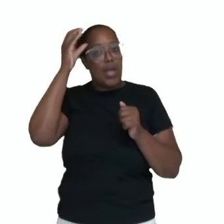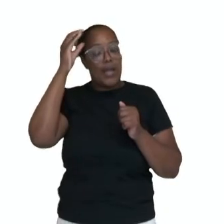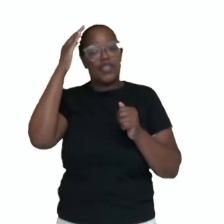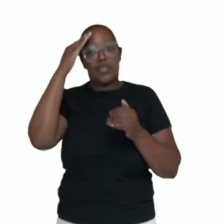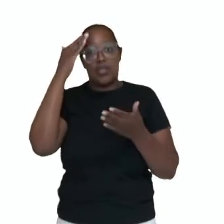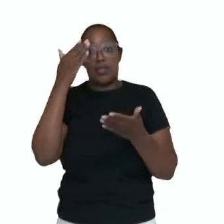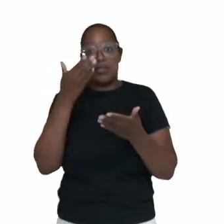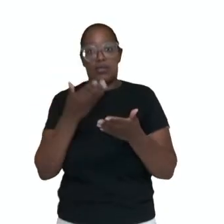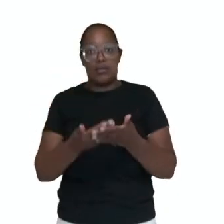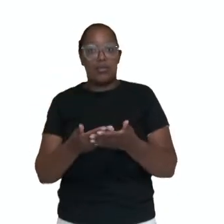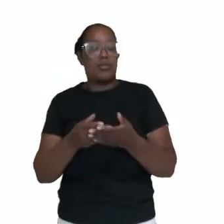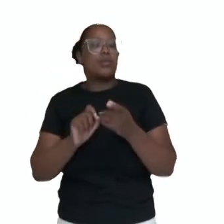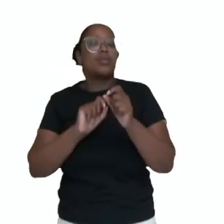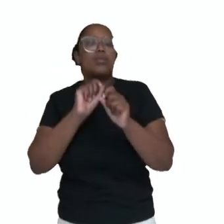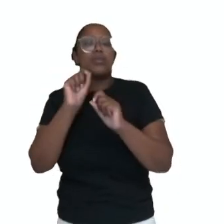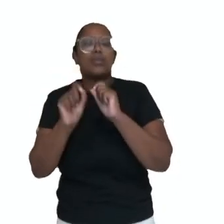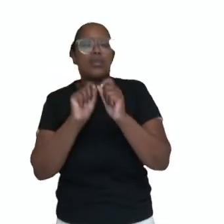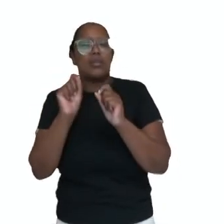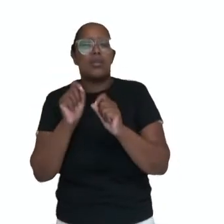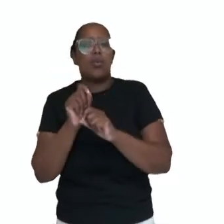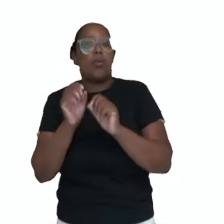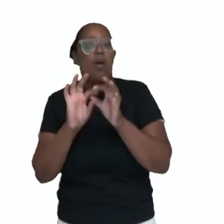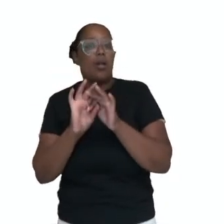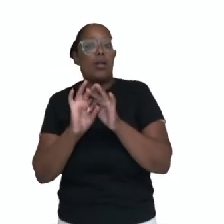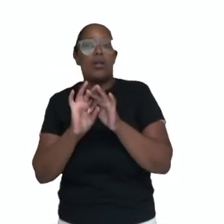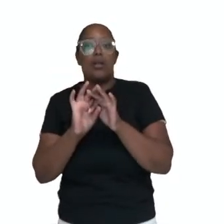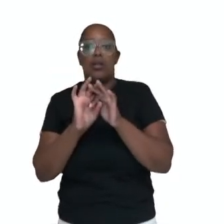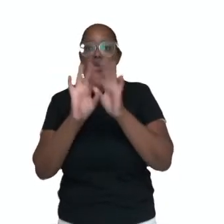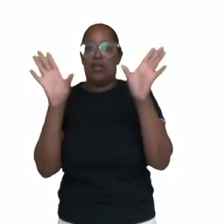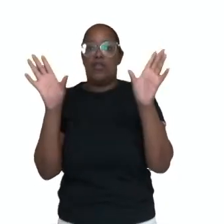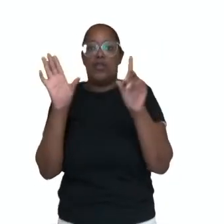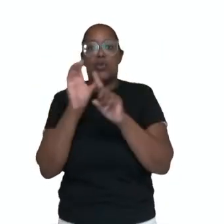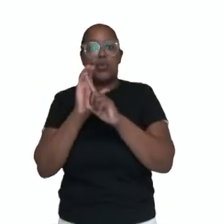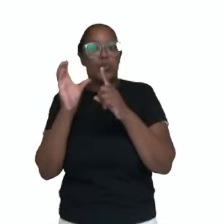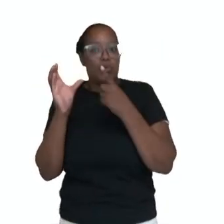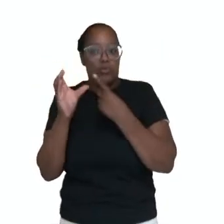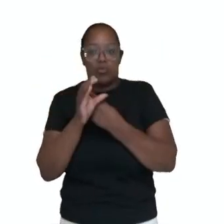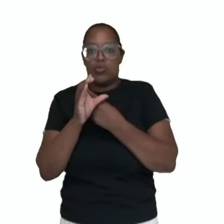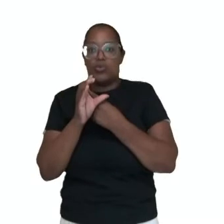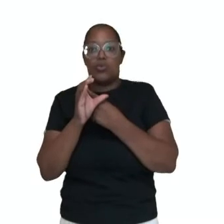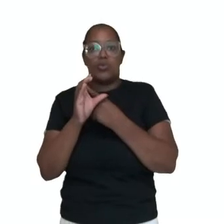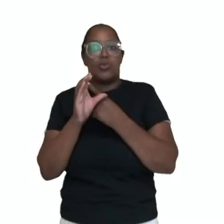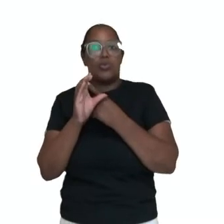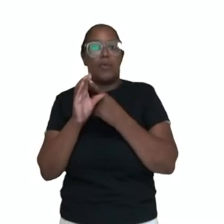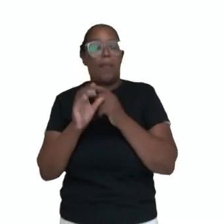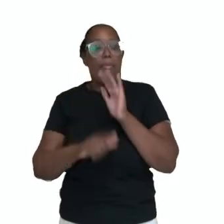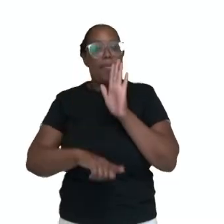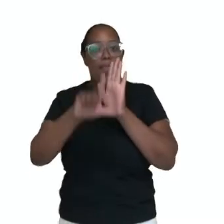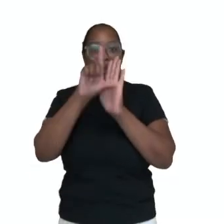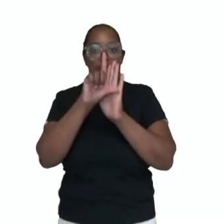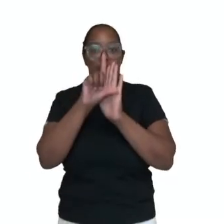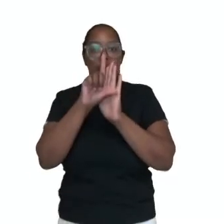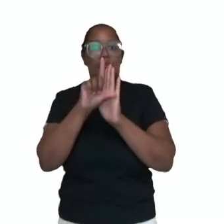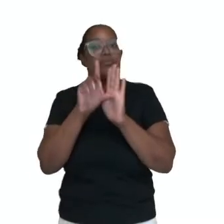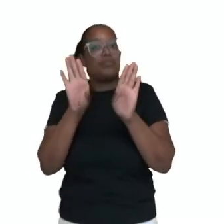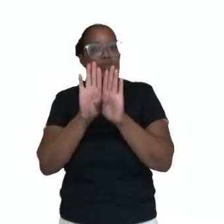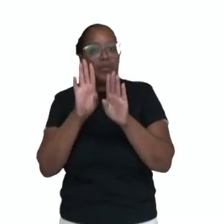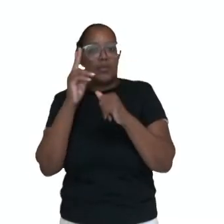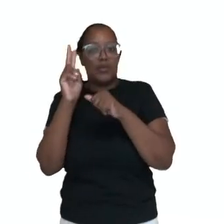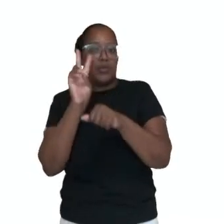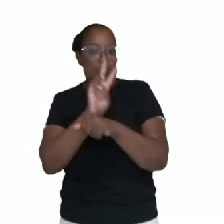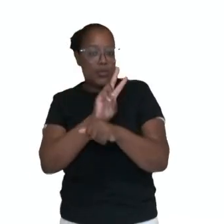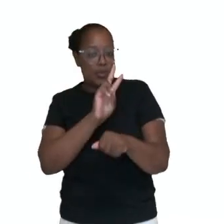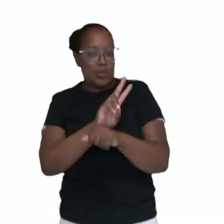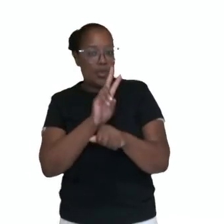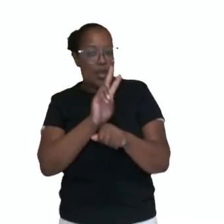sendo assegurado o livre exercício de culto religioso garantidas, na forma de lei, a proteção dos